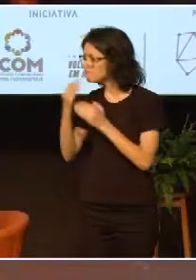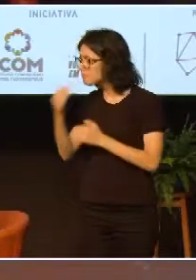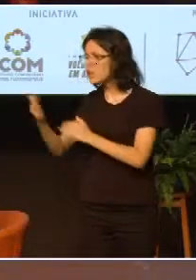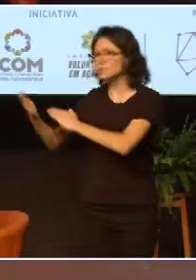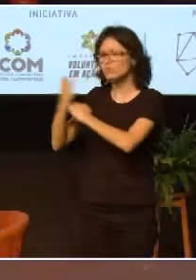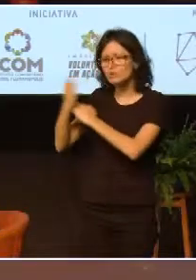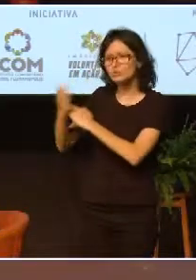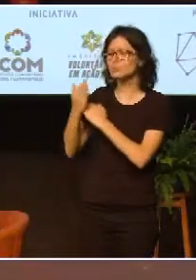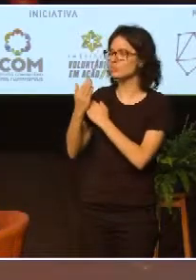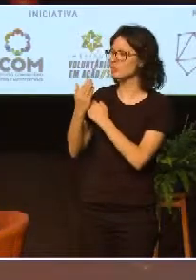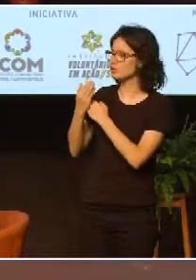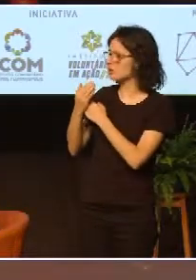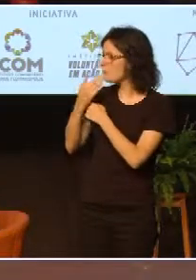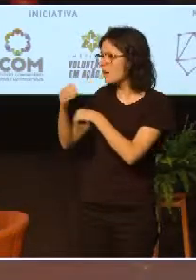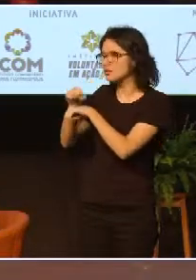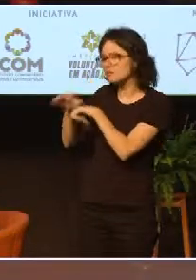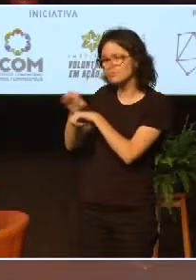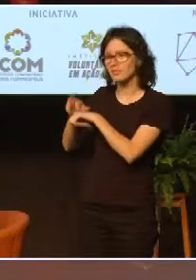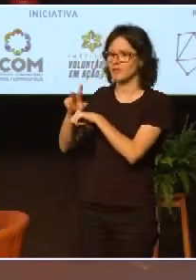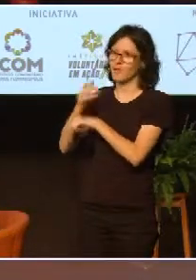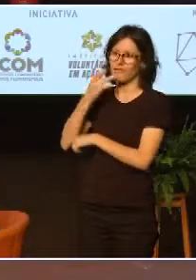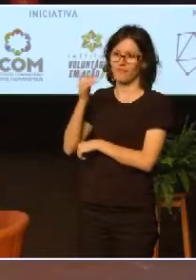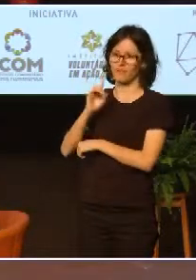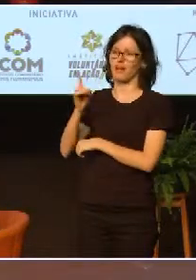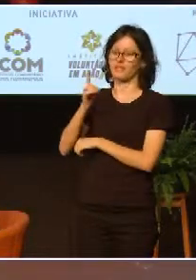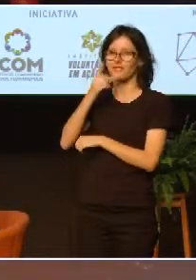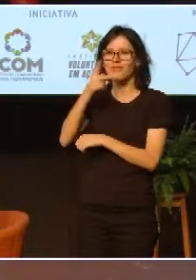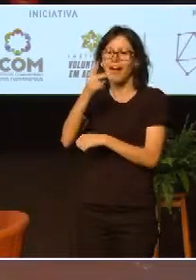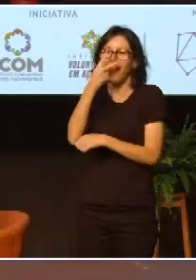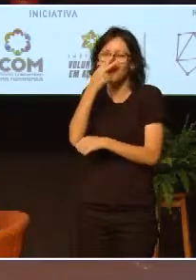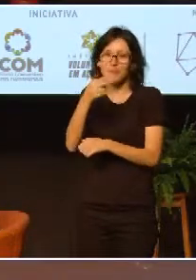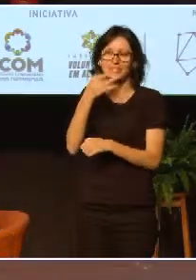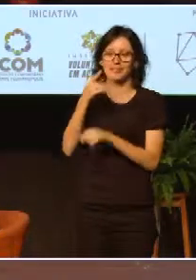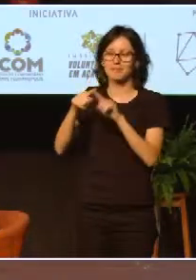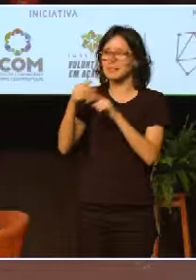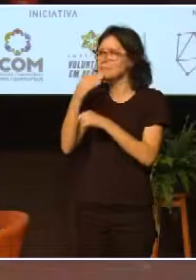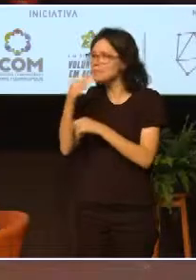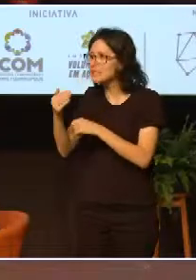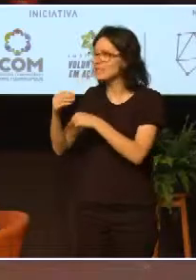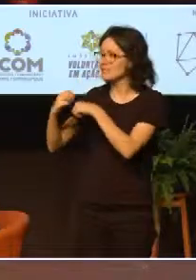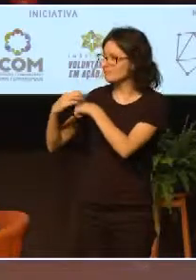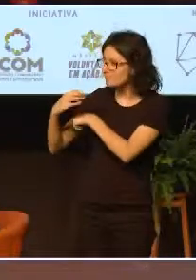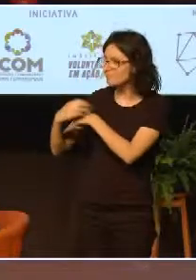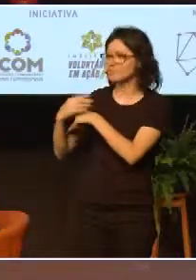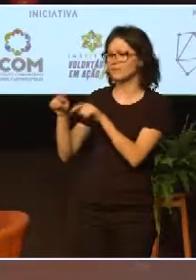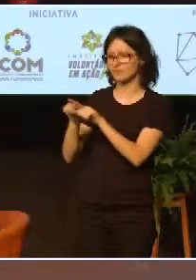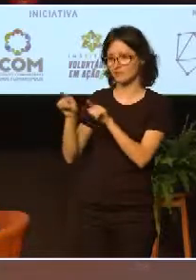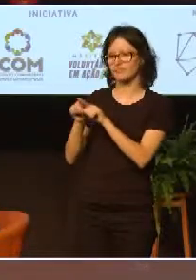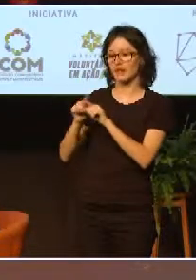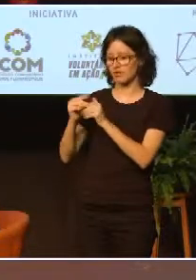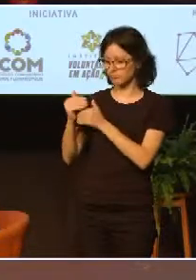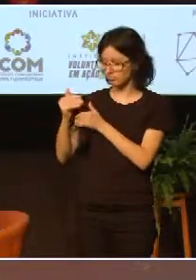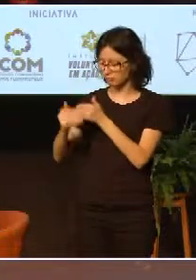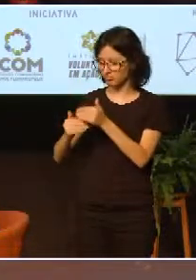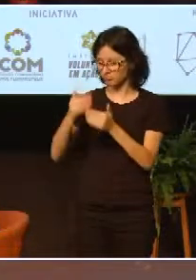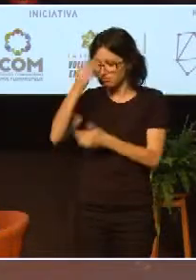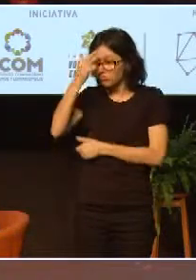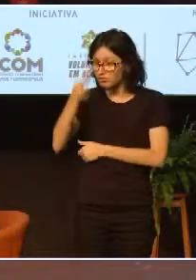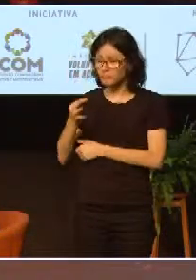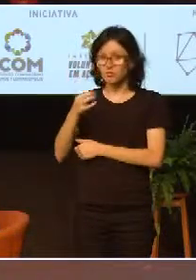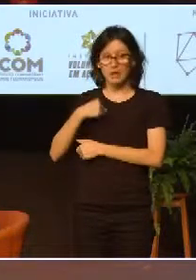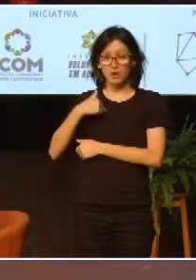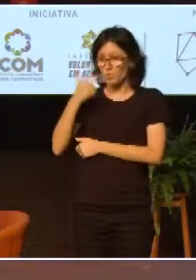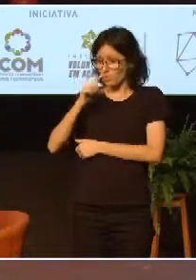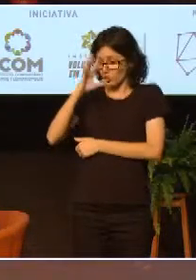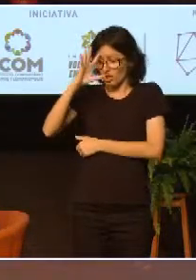para as pessoas. Não é um processo fácil. Falando assim, parece que é fácil, mas não é. É um processo de entender que você não consegue